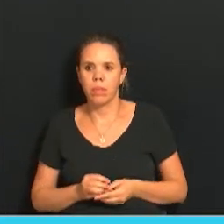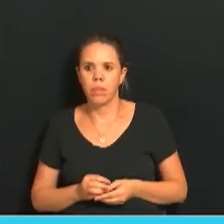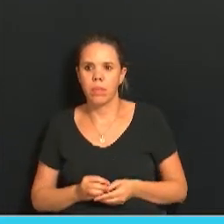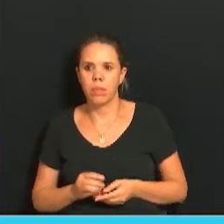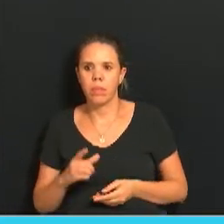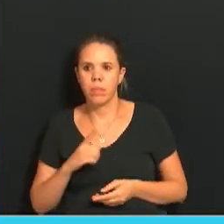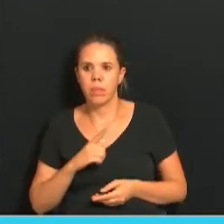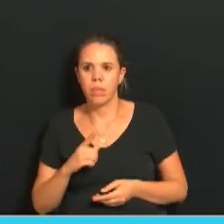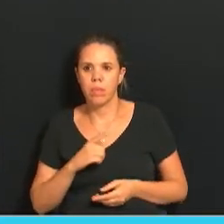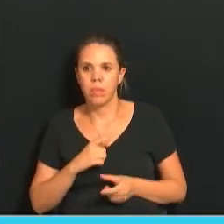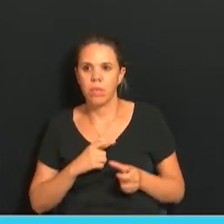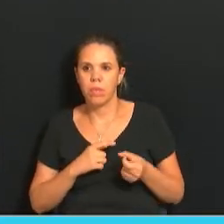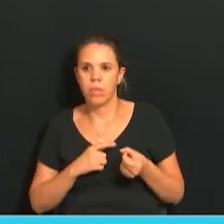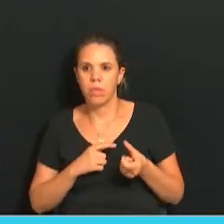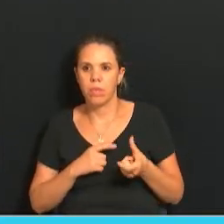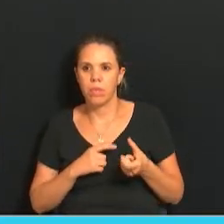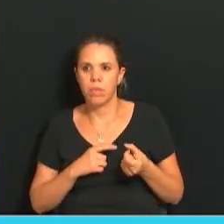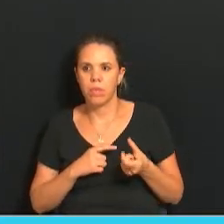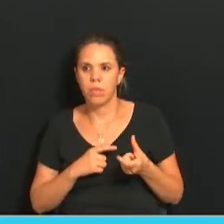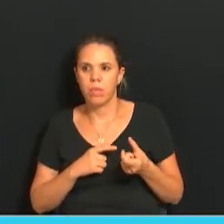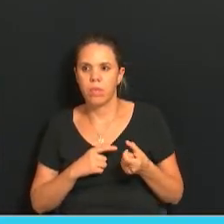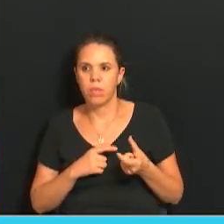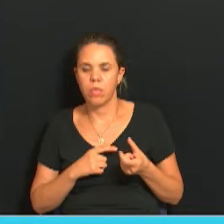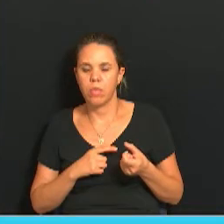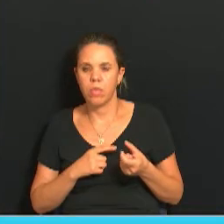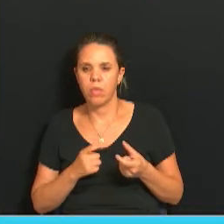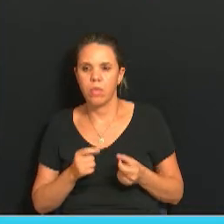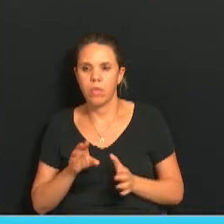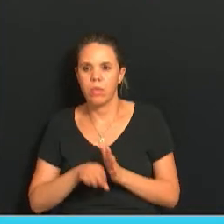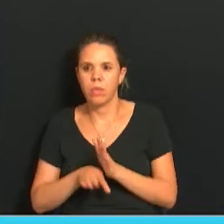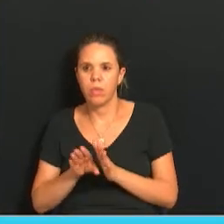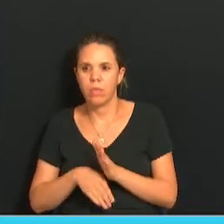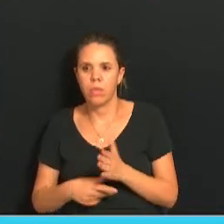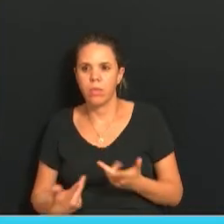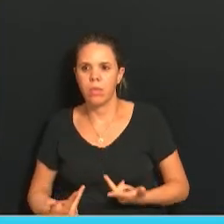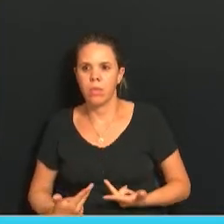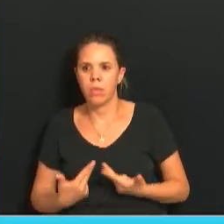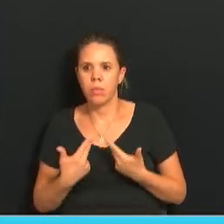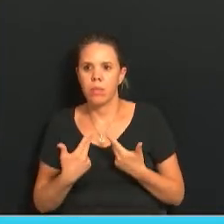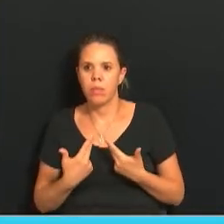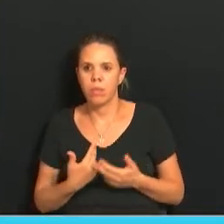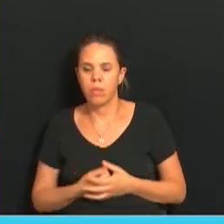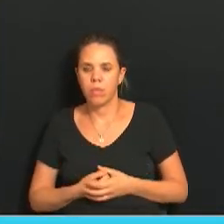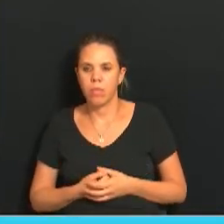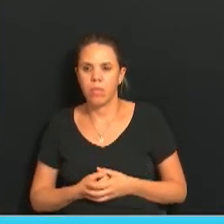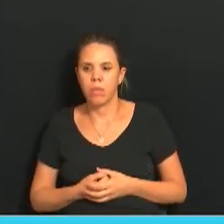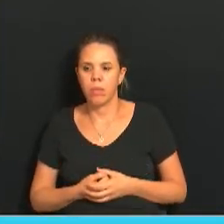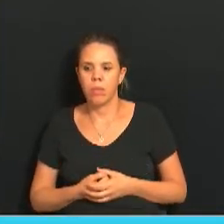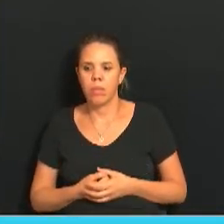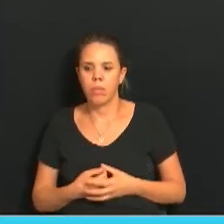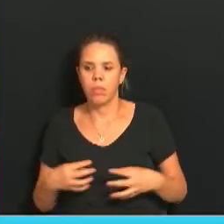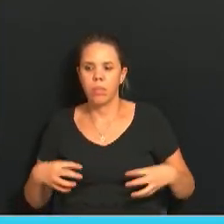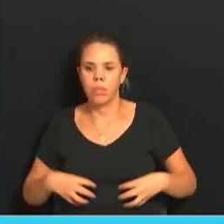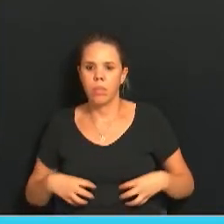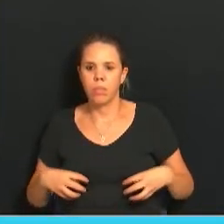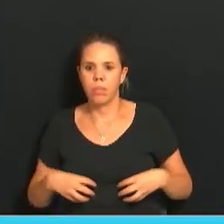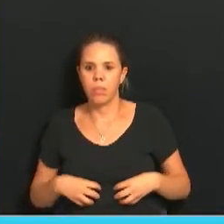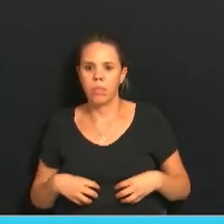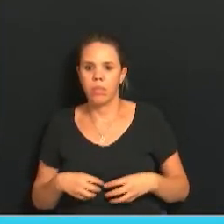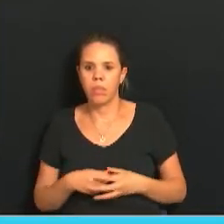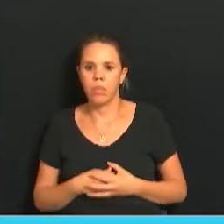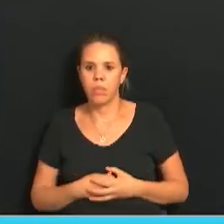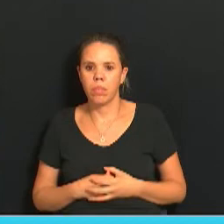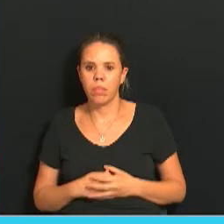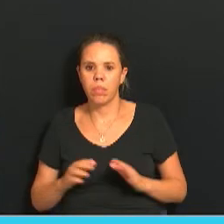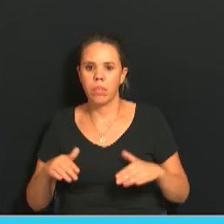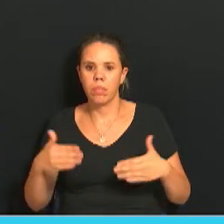ínguas, gânglios já comprometidos, que foram retirados na cirurgia, né, do lado de fora do órgão, né, na periferia do órgão, esses